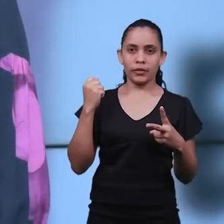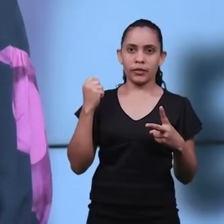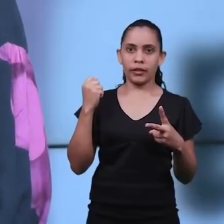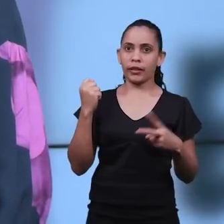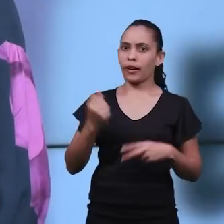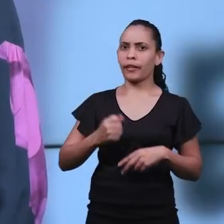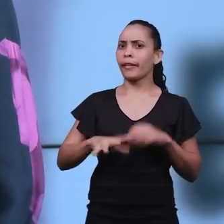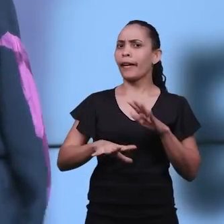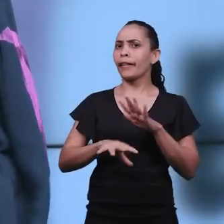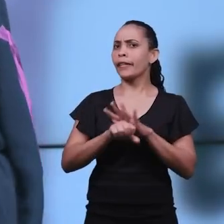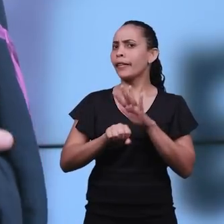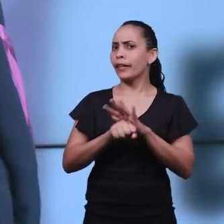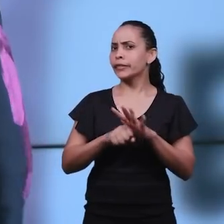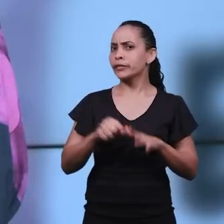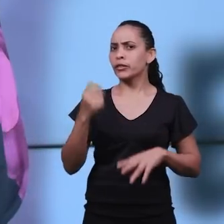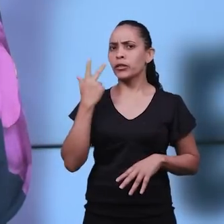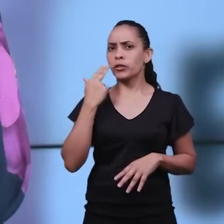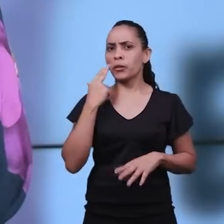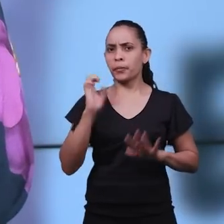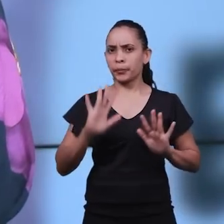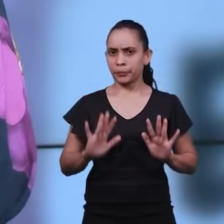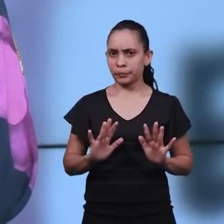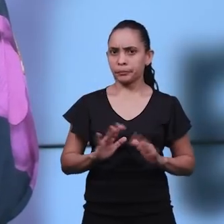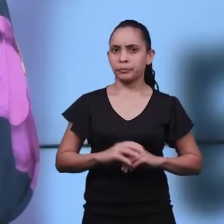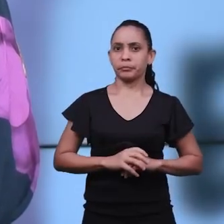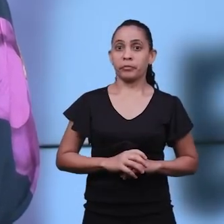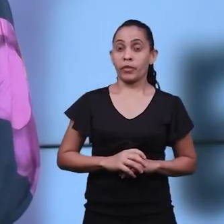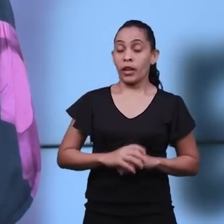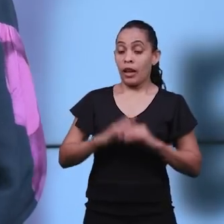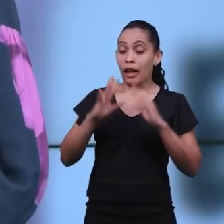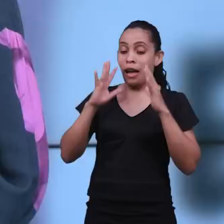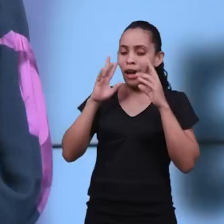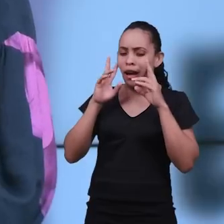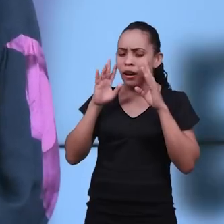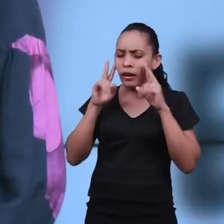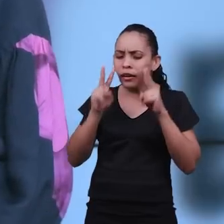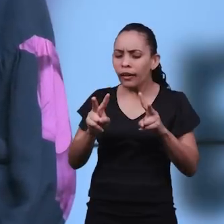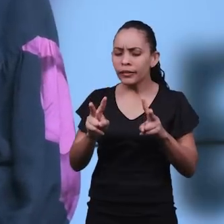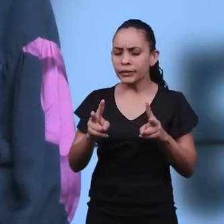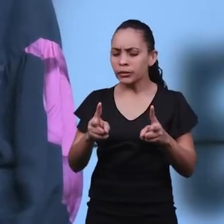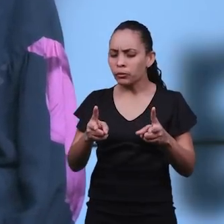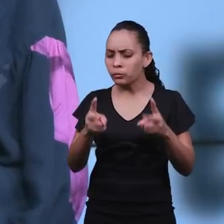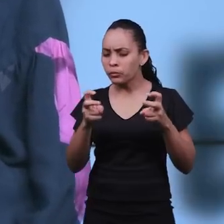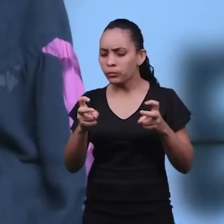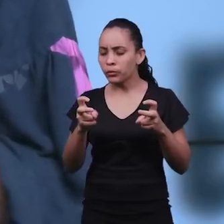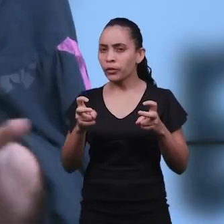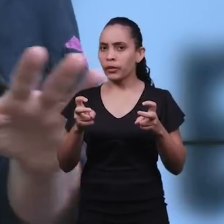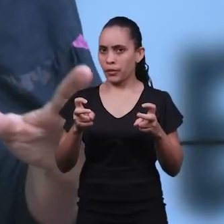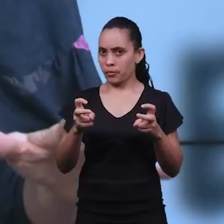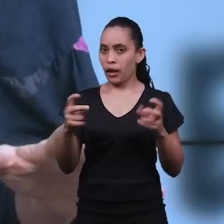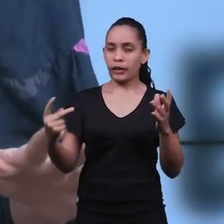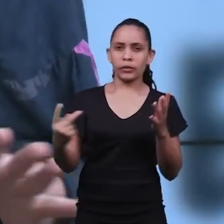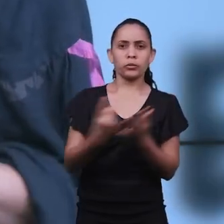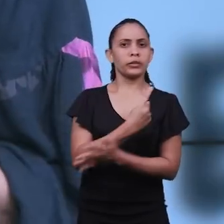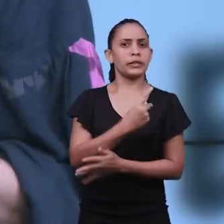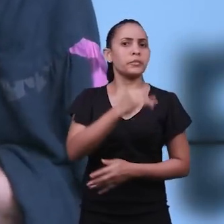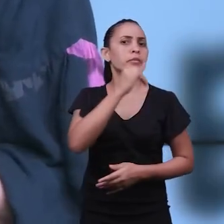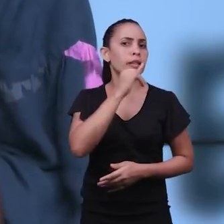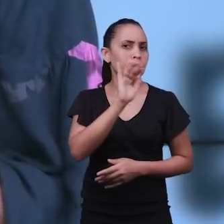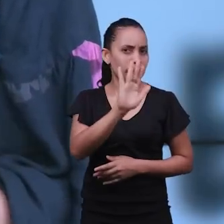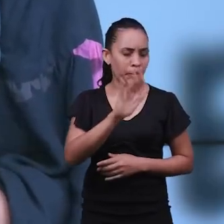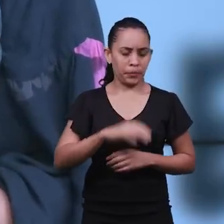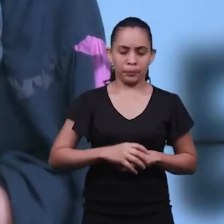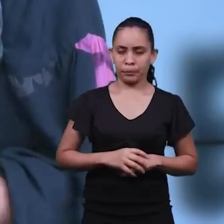atenção voluntária. O que seria a atenção reflexa? É a atenção que ocorre a partir de um acontecimento.